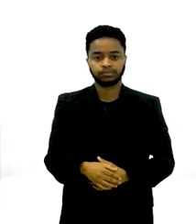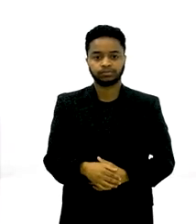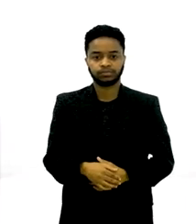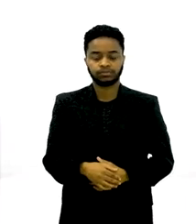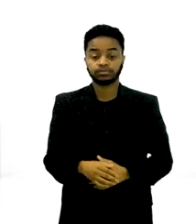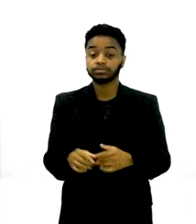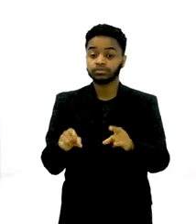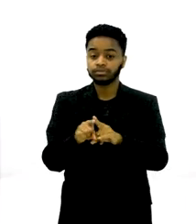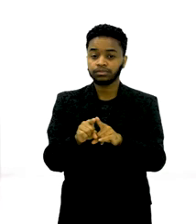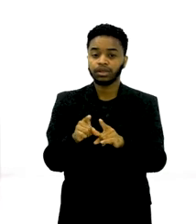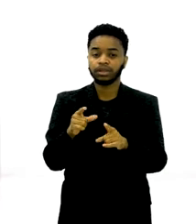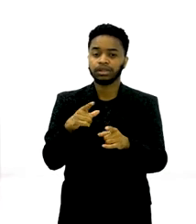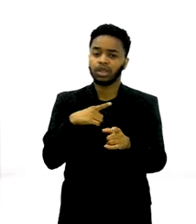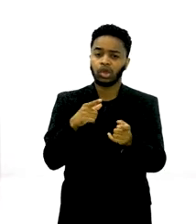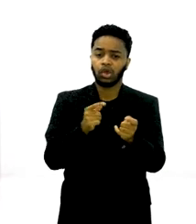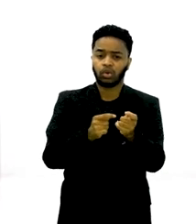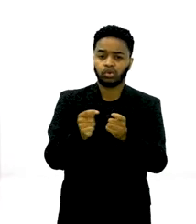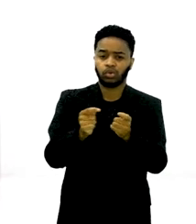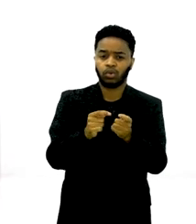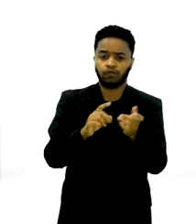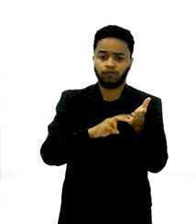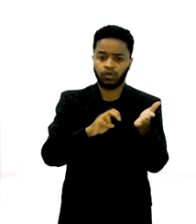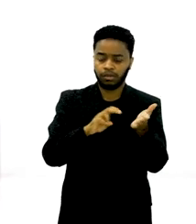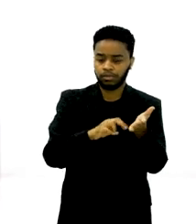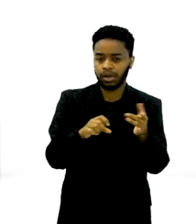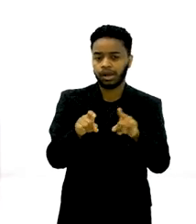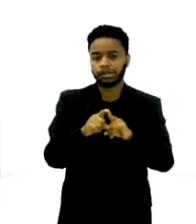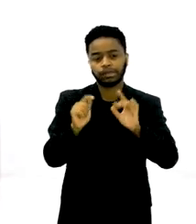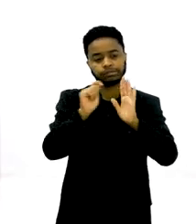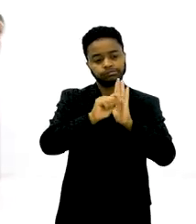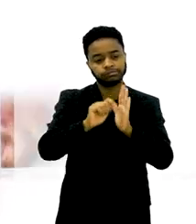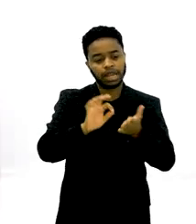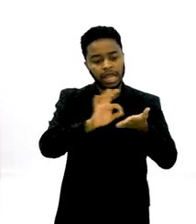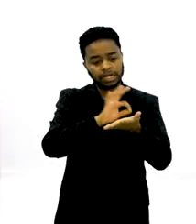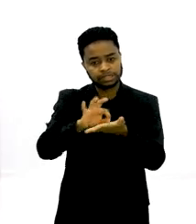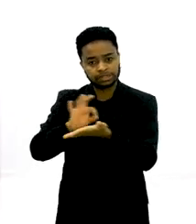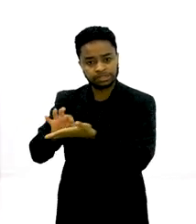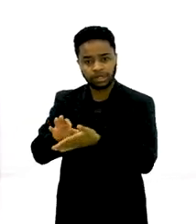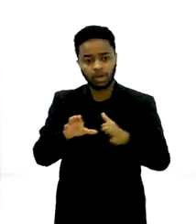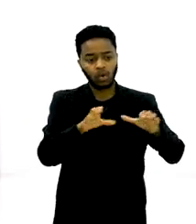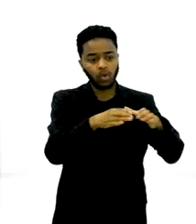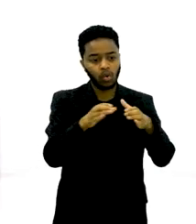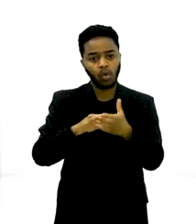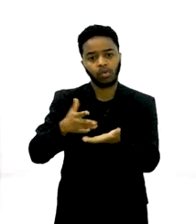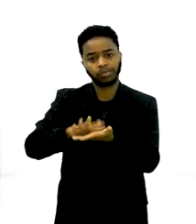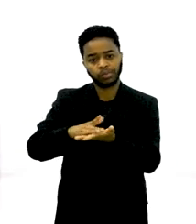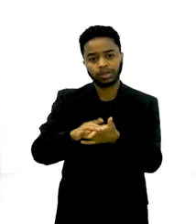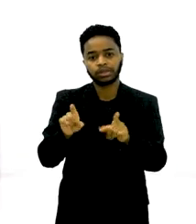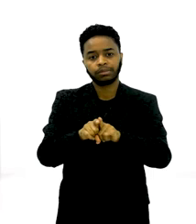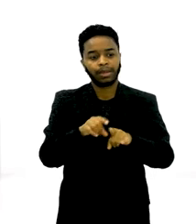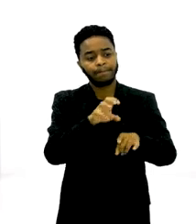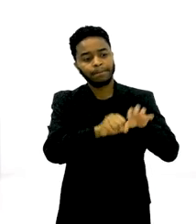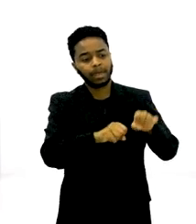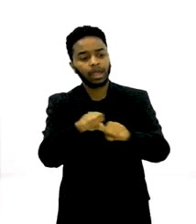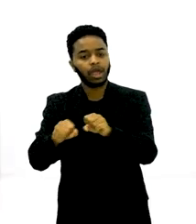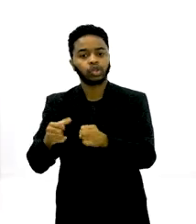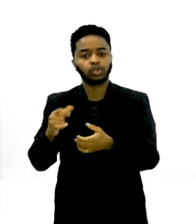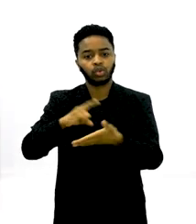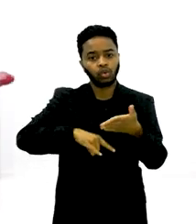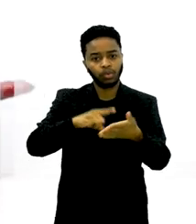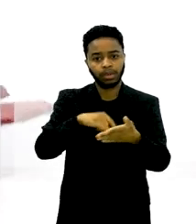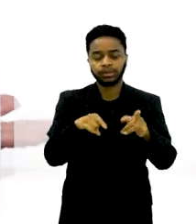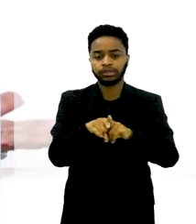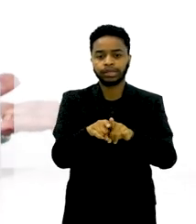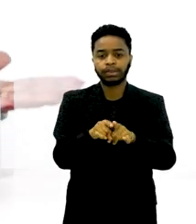né um controle de vocabulário enfim abaixo assinado dos sambistas reunir documentos mapear